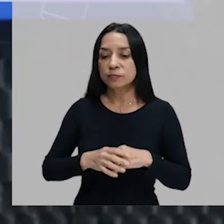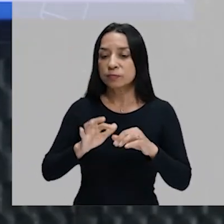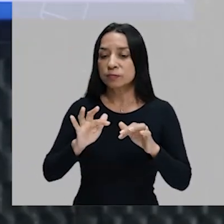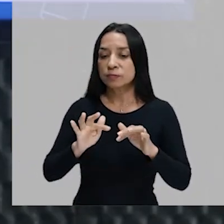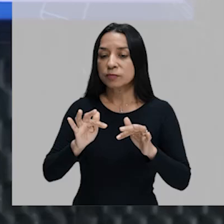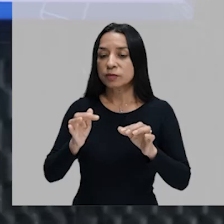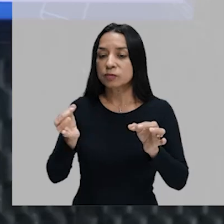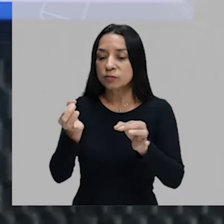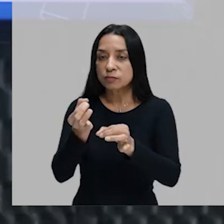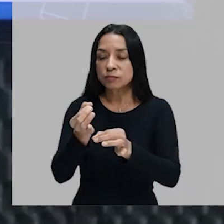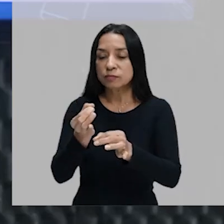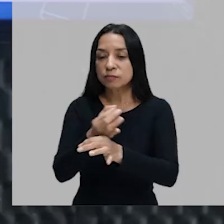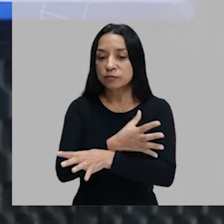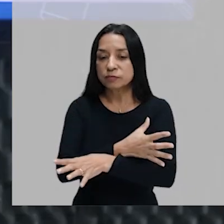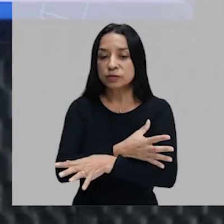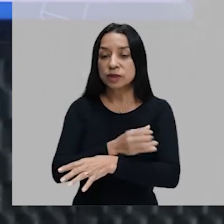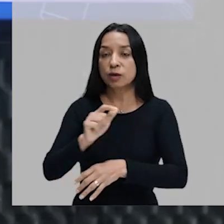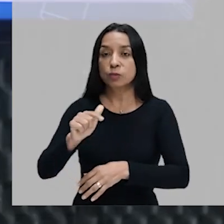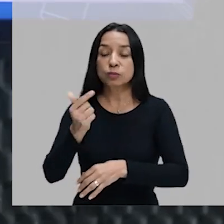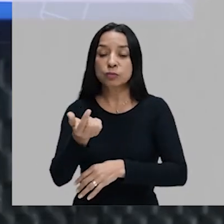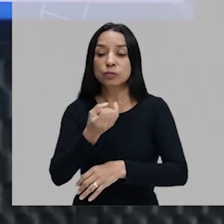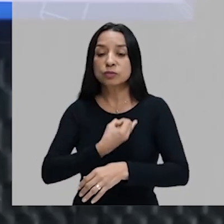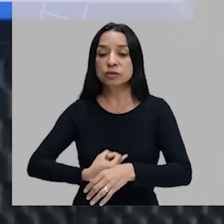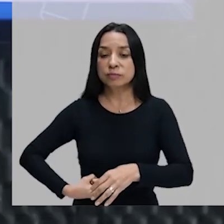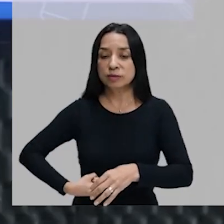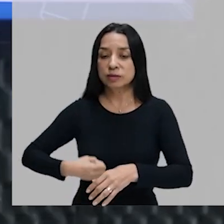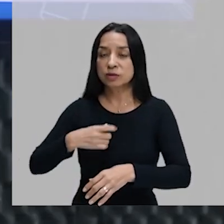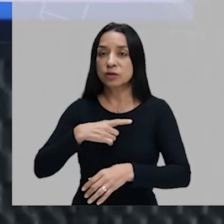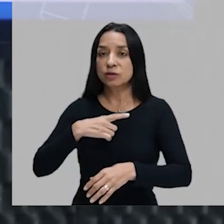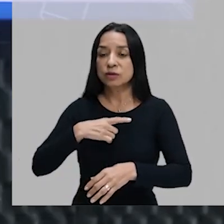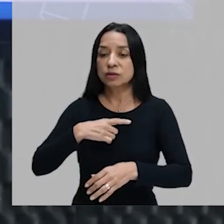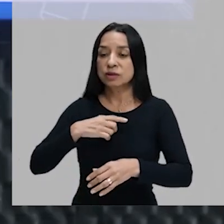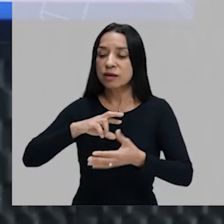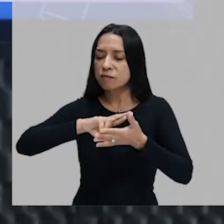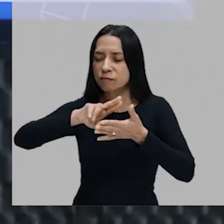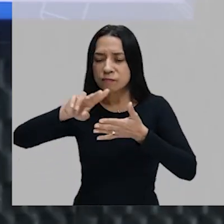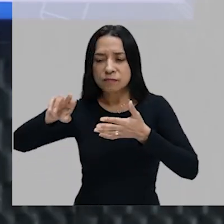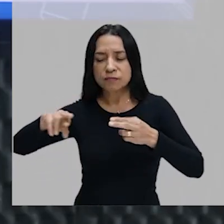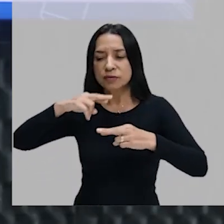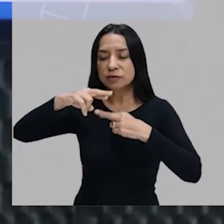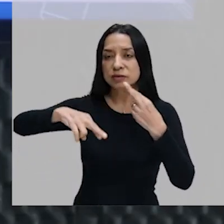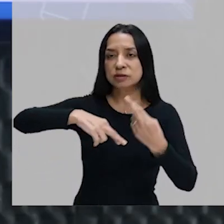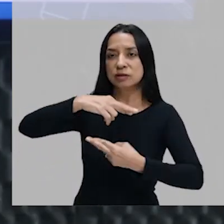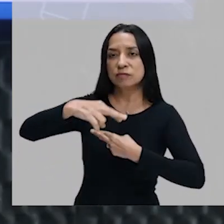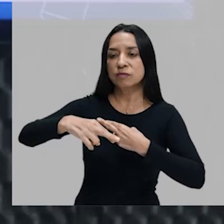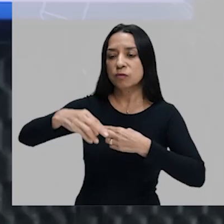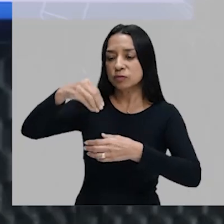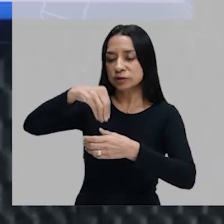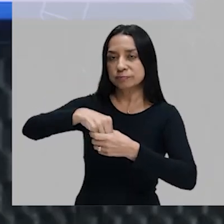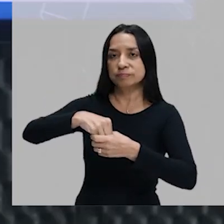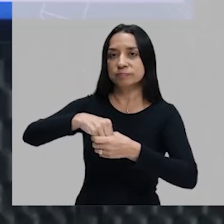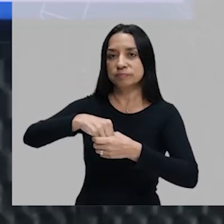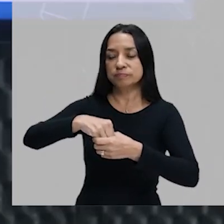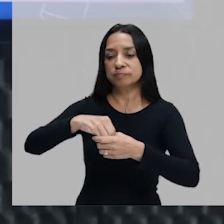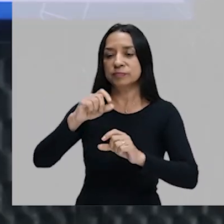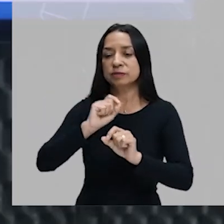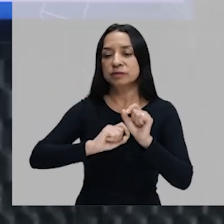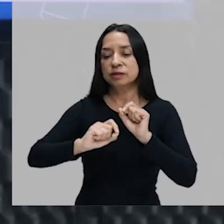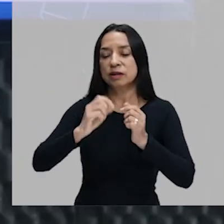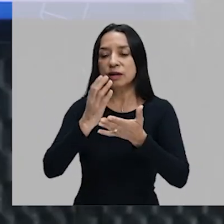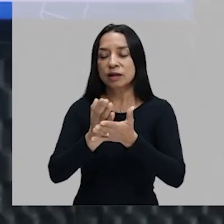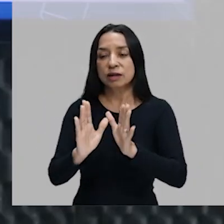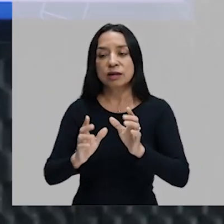Alto Império, nós teremos várias revoltas internas, onde essas revoltas internas